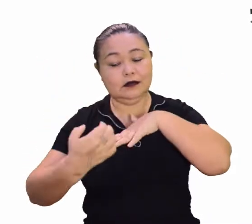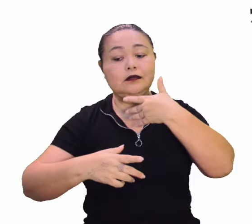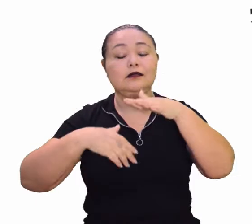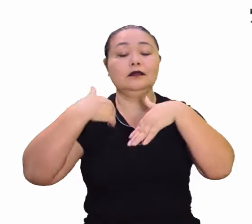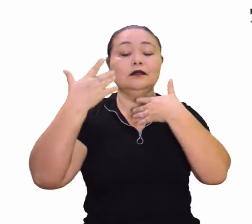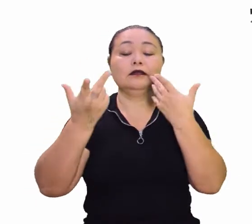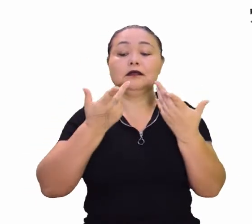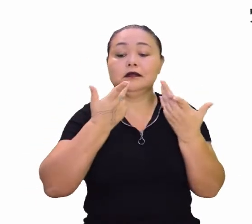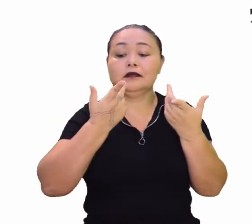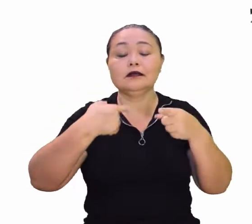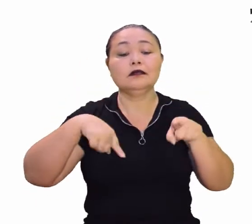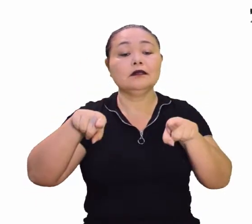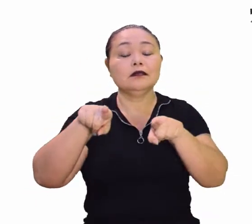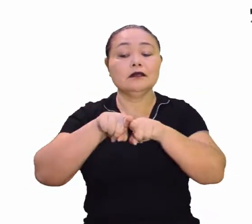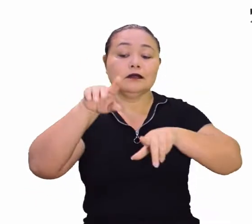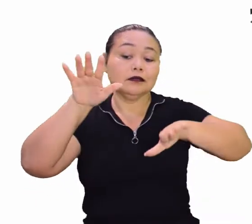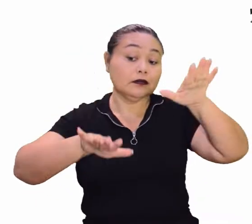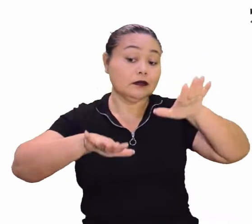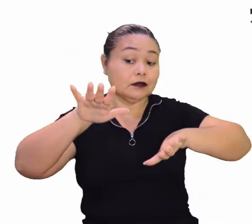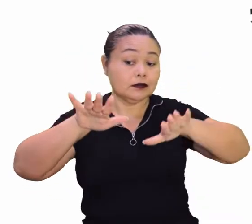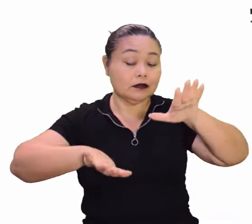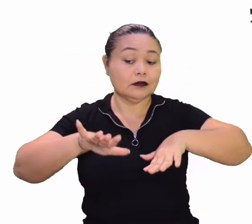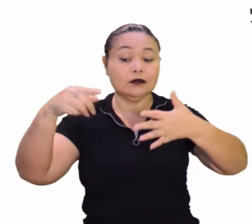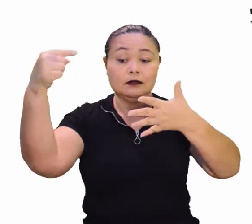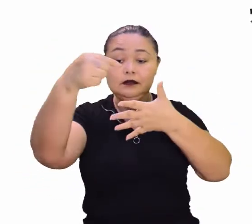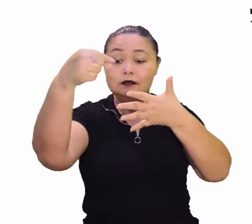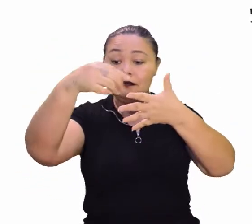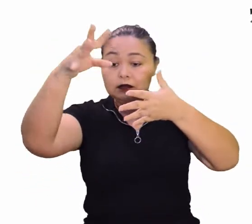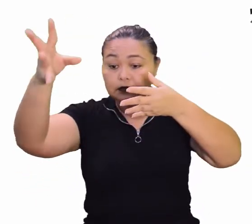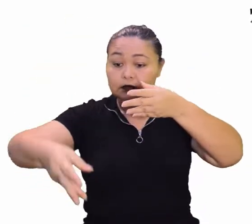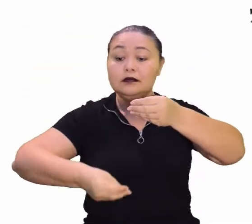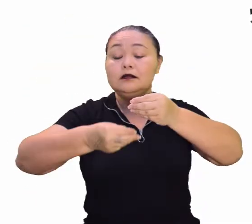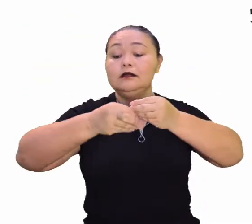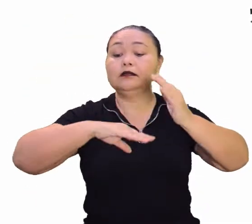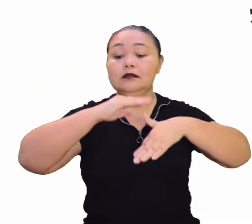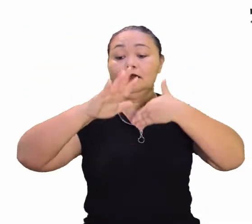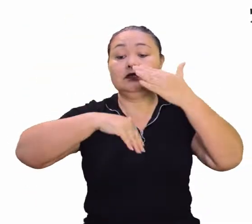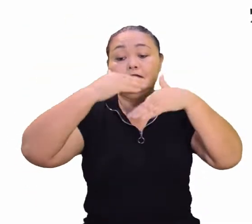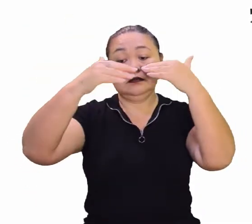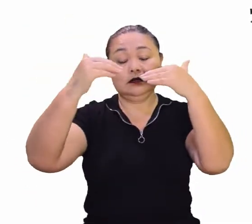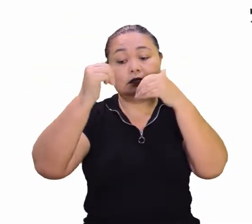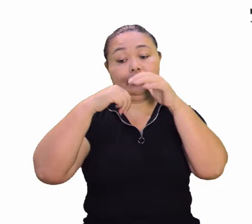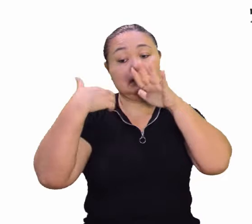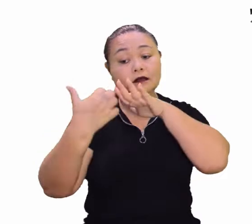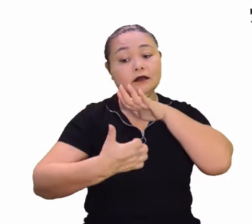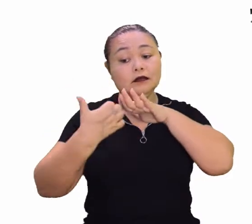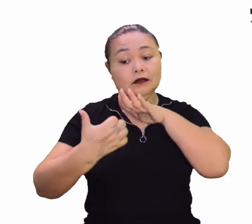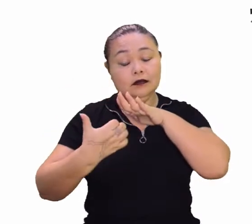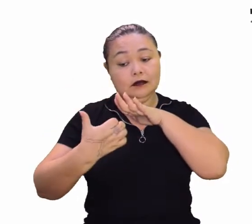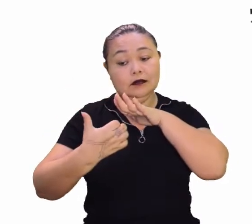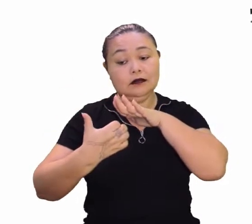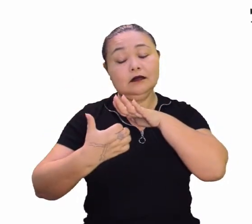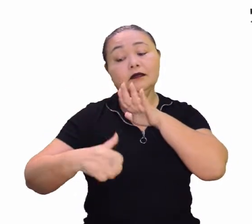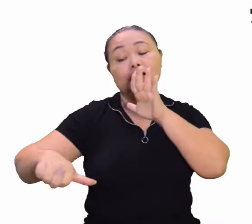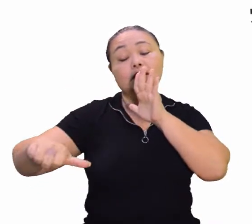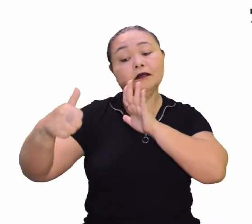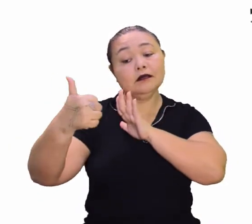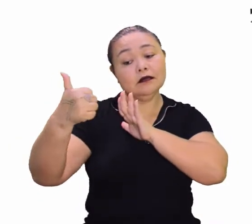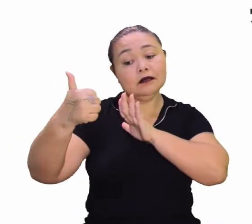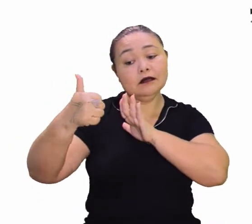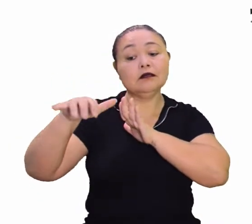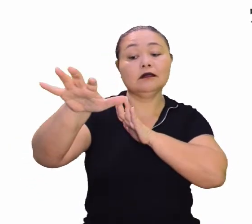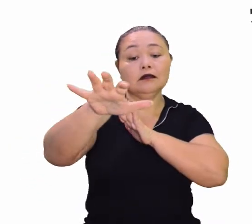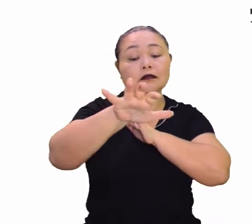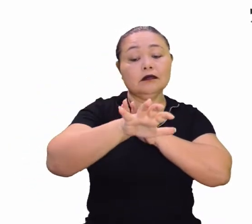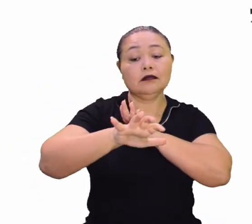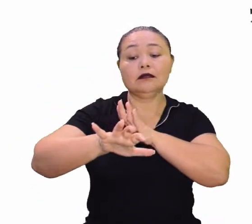industrialização, e falamos para vocês que alguns fatores contribuíram para o desenvolvimento industrial da primeira